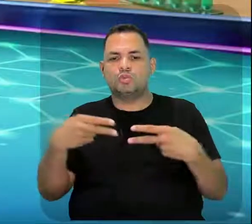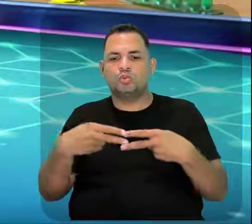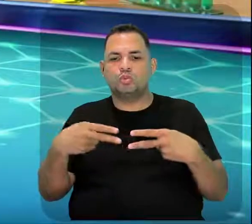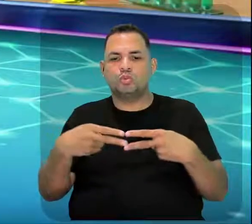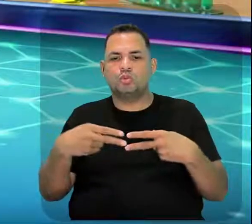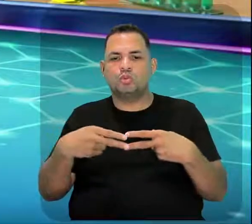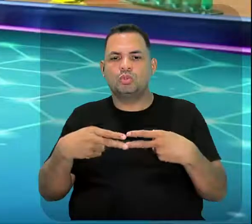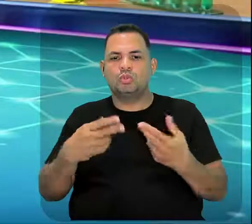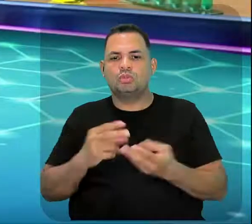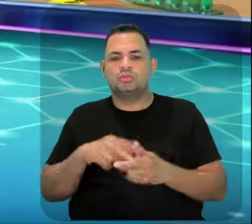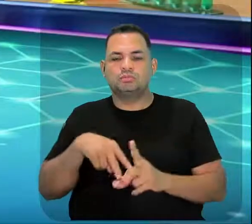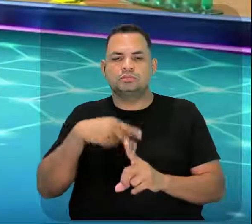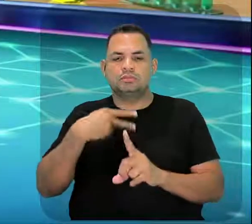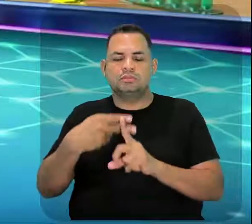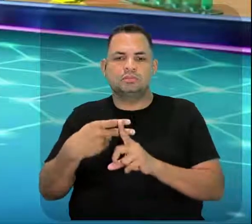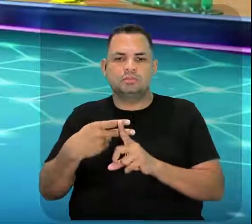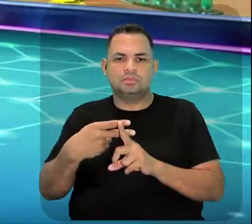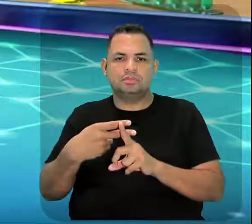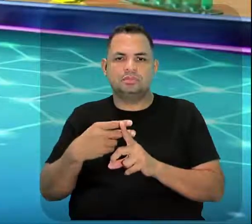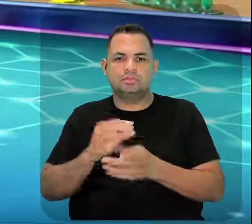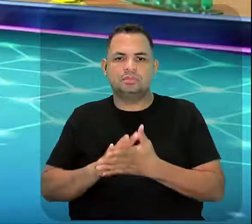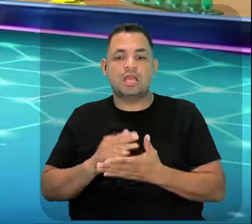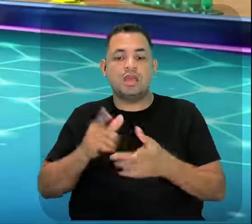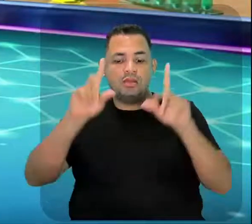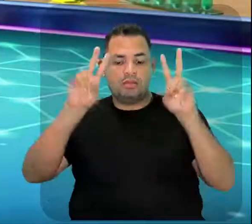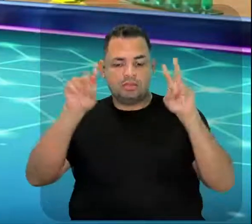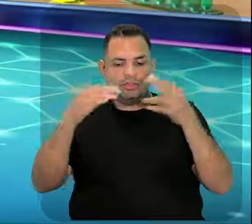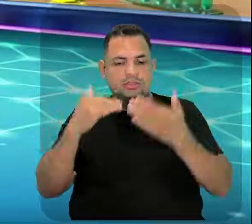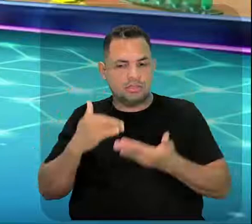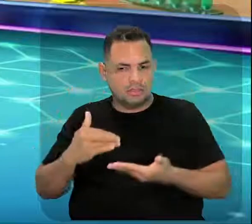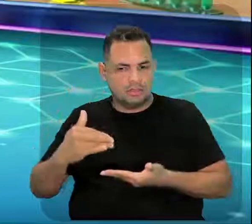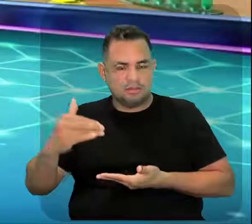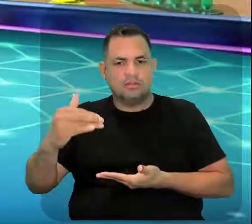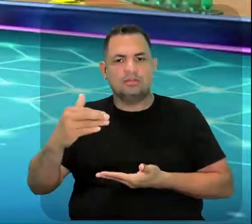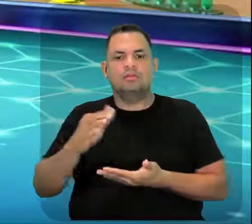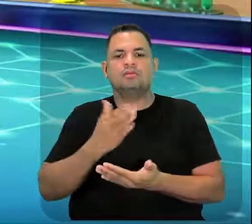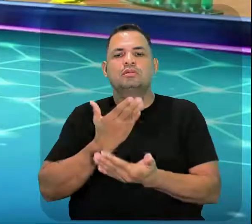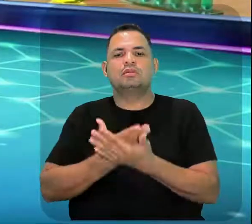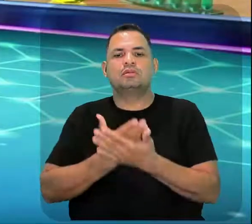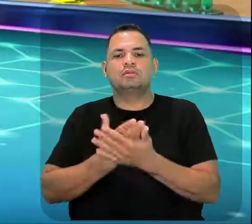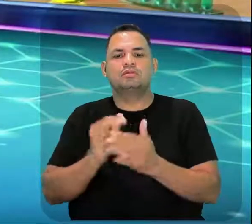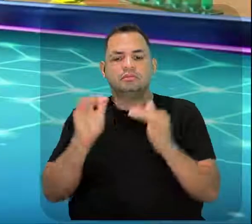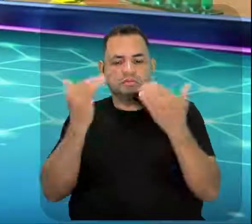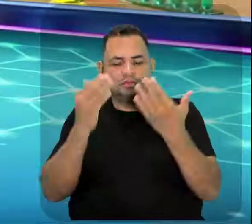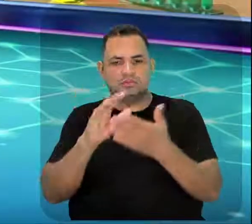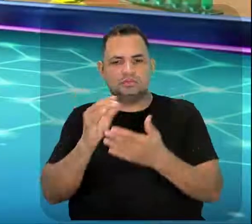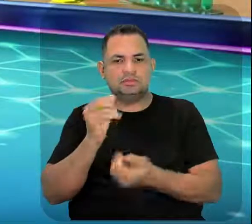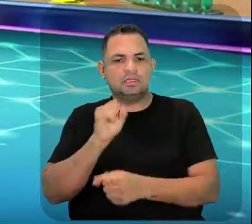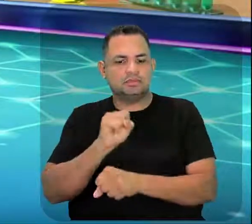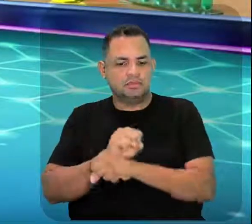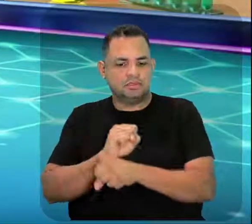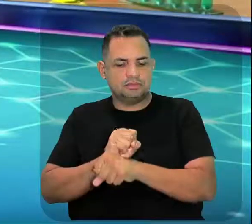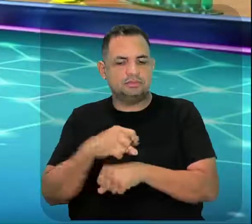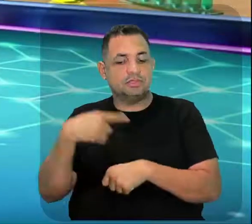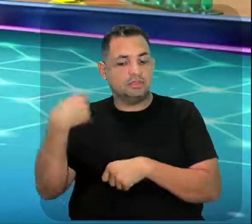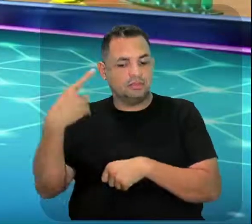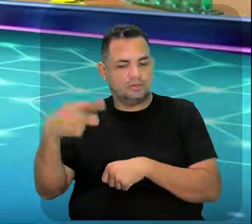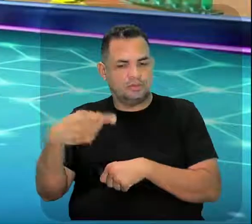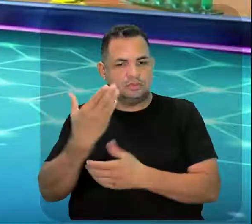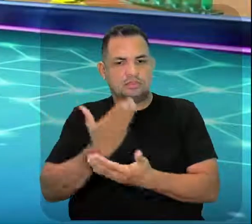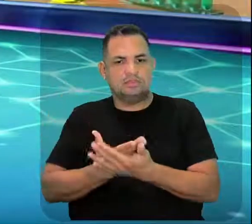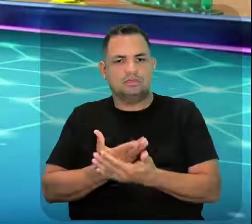duplas. E são assuntos da nossa próxima aula. Então, fique ligado que eu aguardo você aqui na aula que vem.